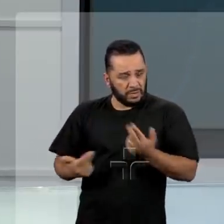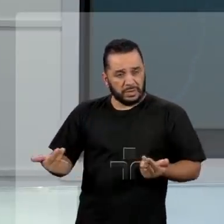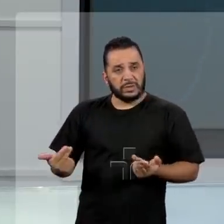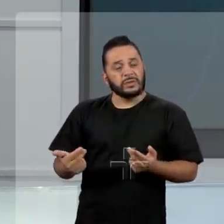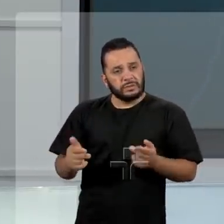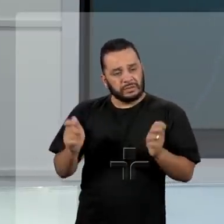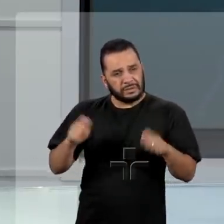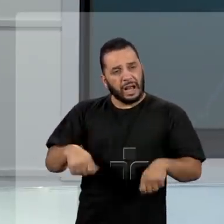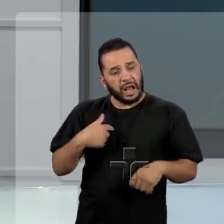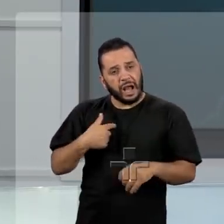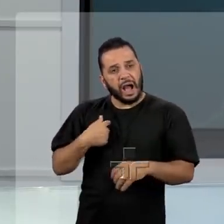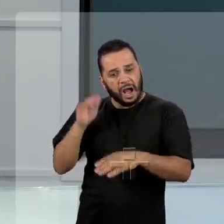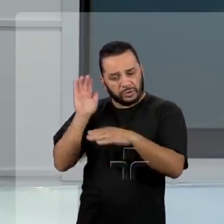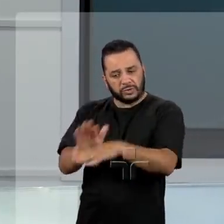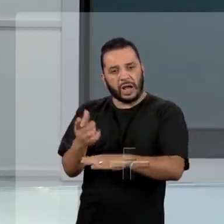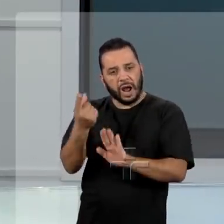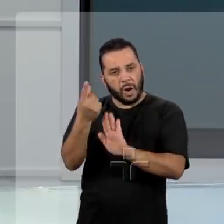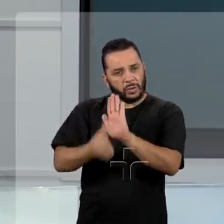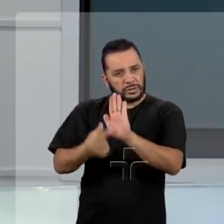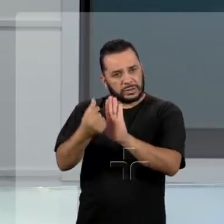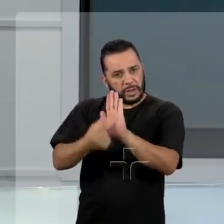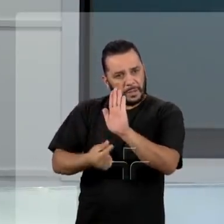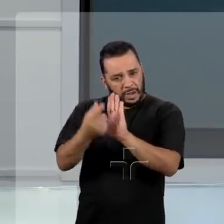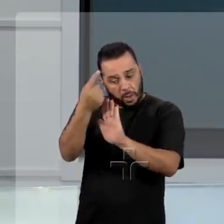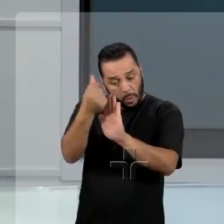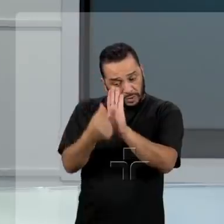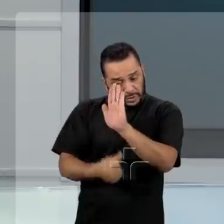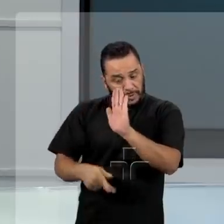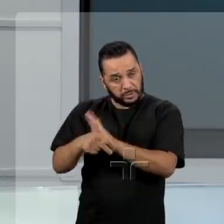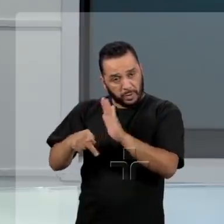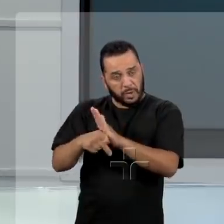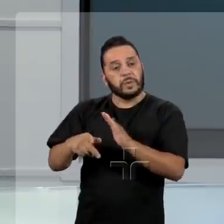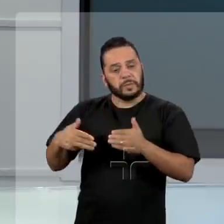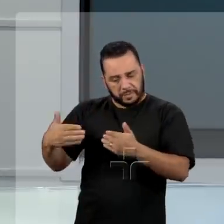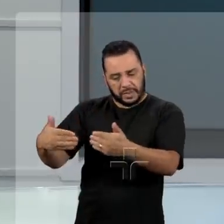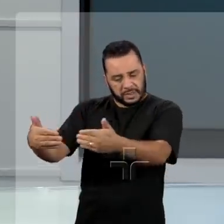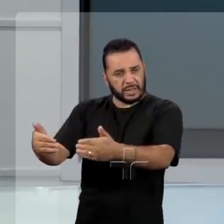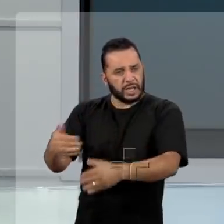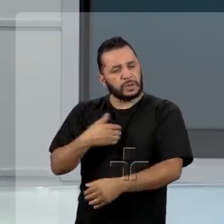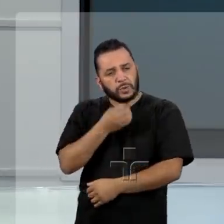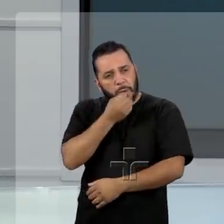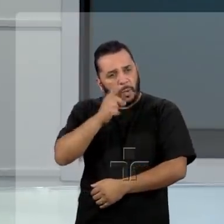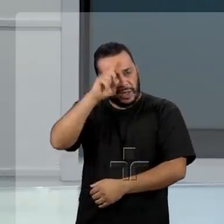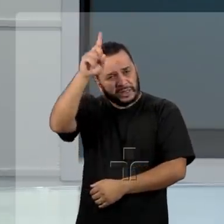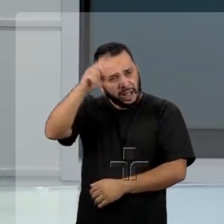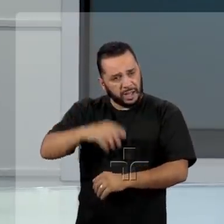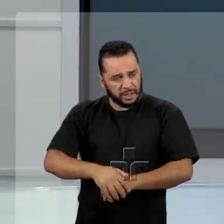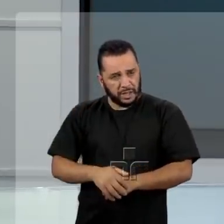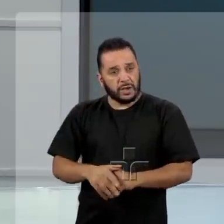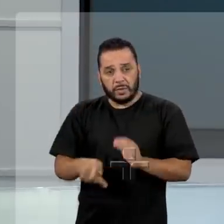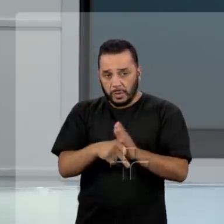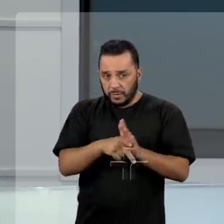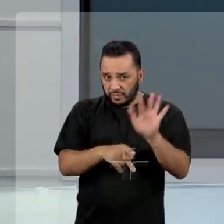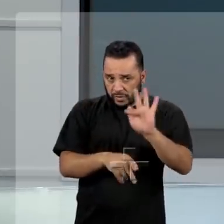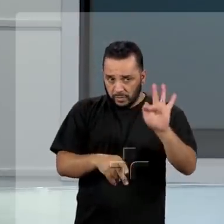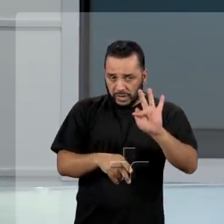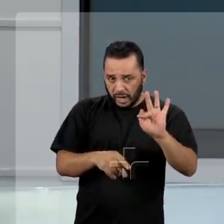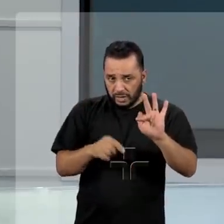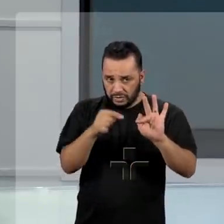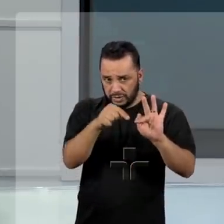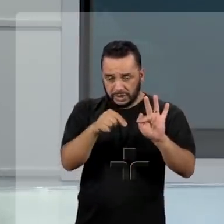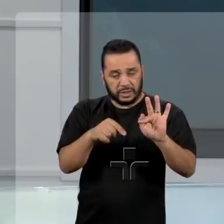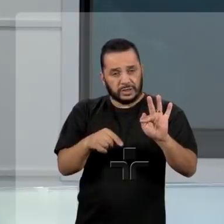contribuição orçamentária muito grande para esse ministério. Acho uma boa ideia. As universidades federais têm que